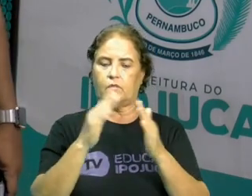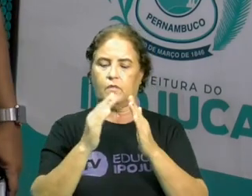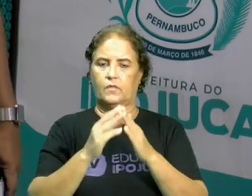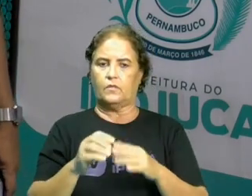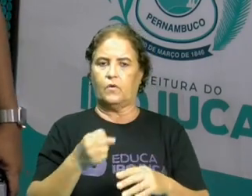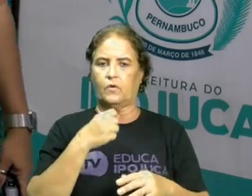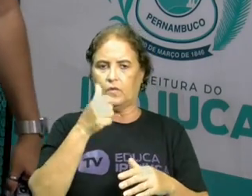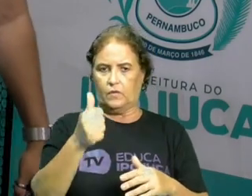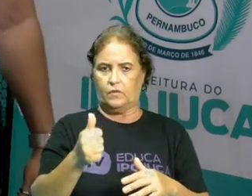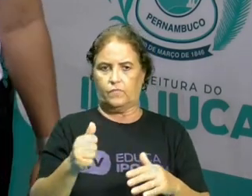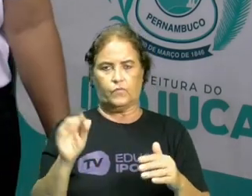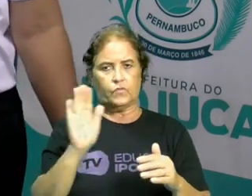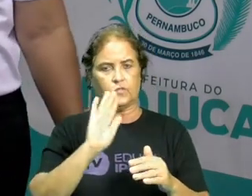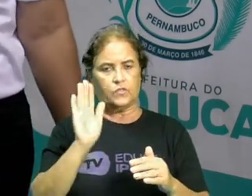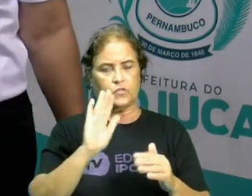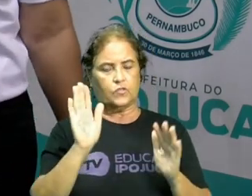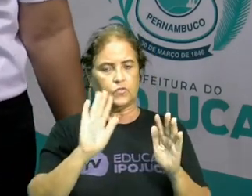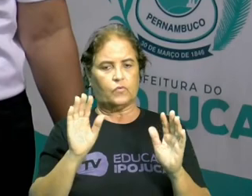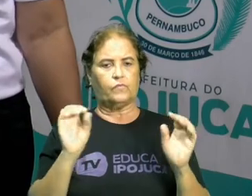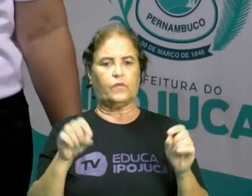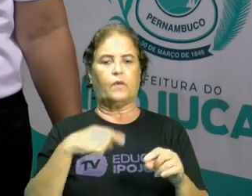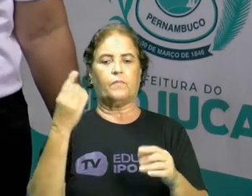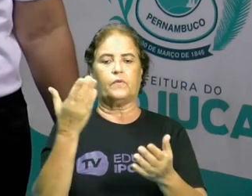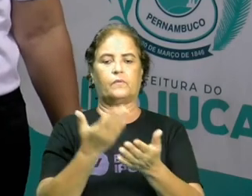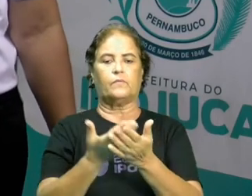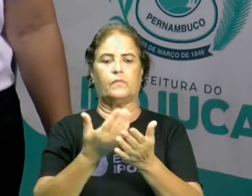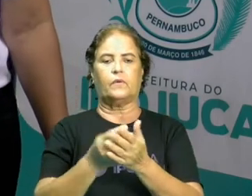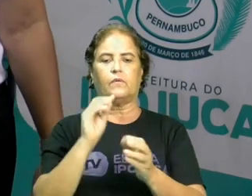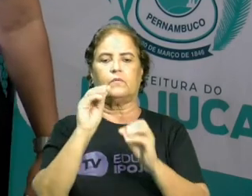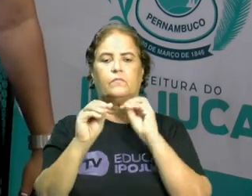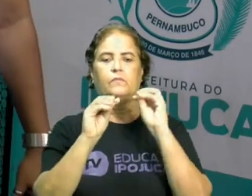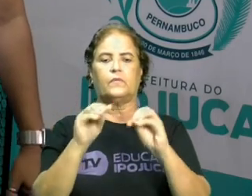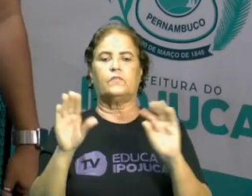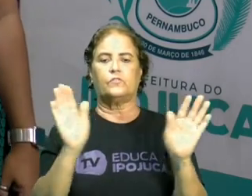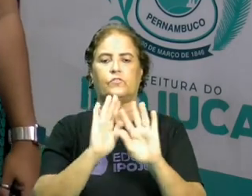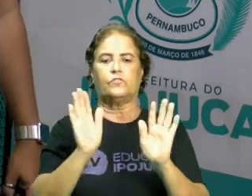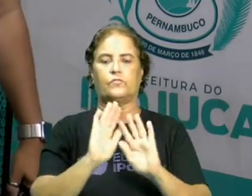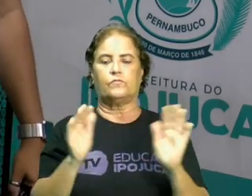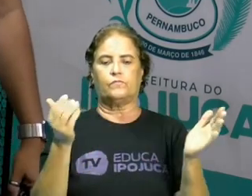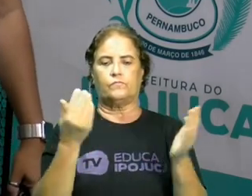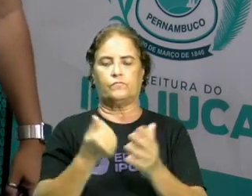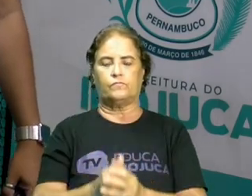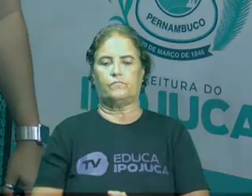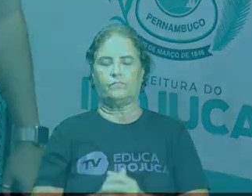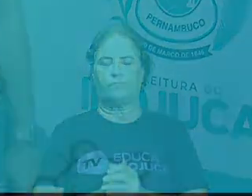Por hoje é só, gente. Até a próxima aula. Beijo no coração de vocês.